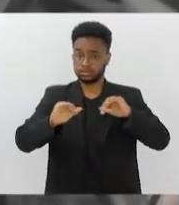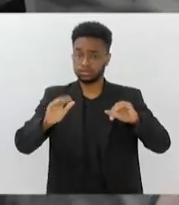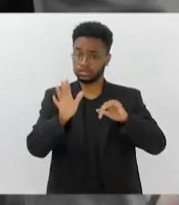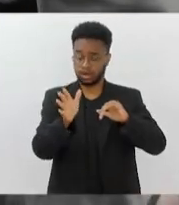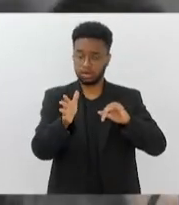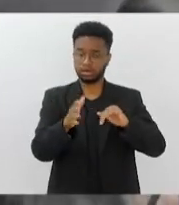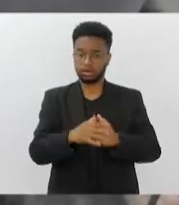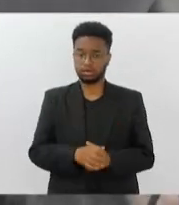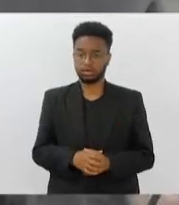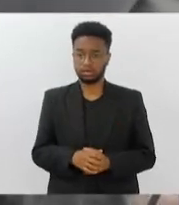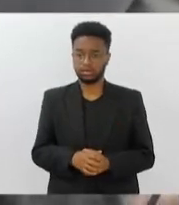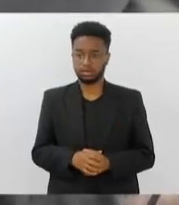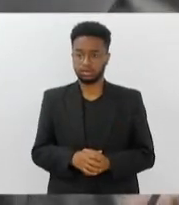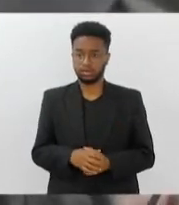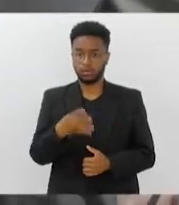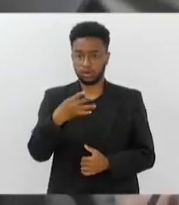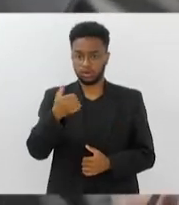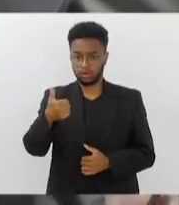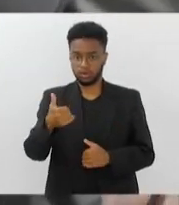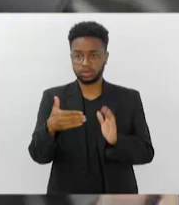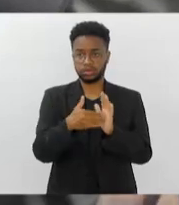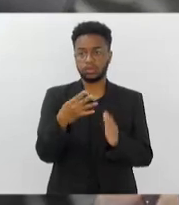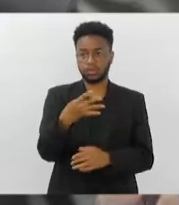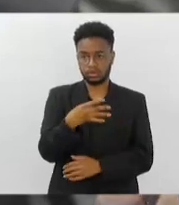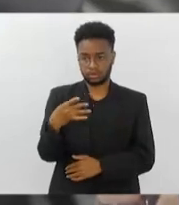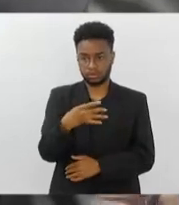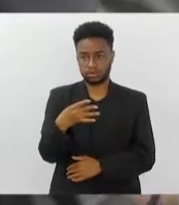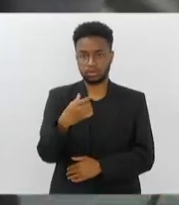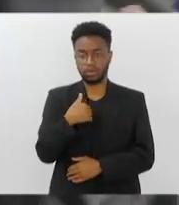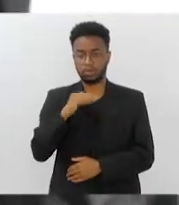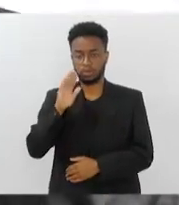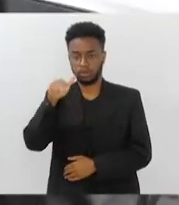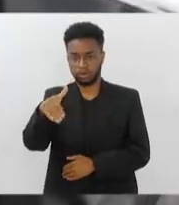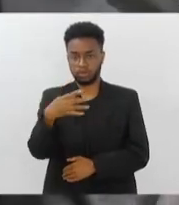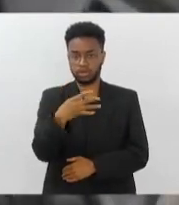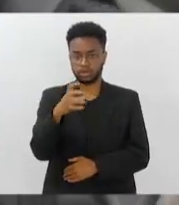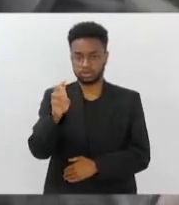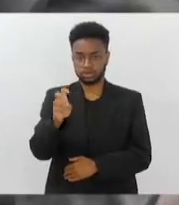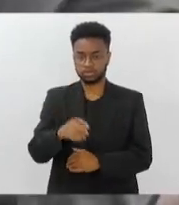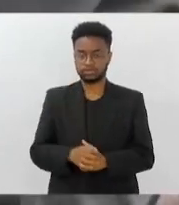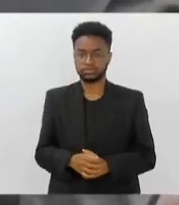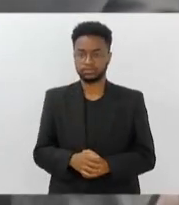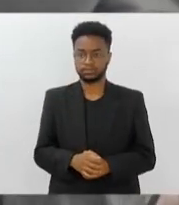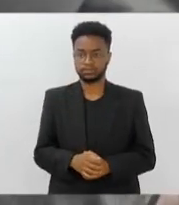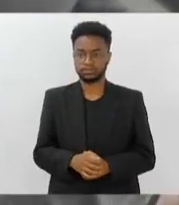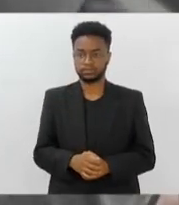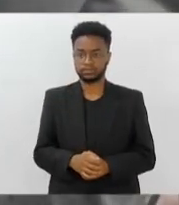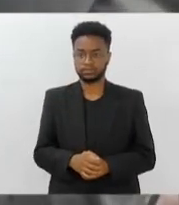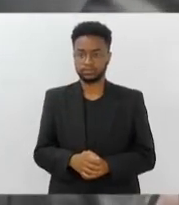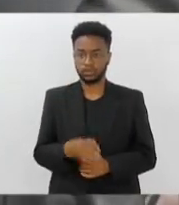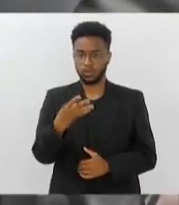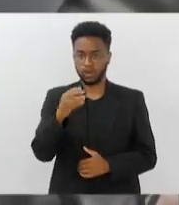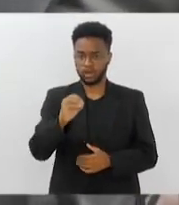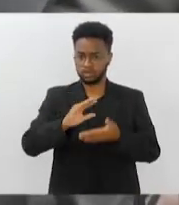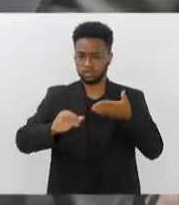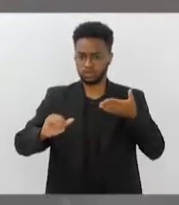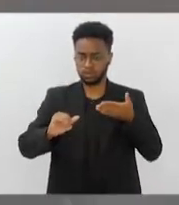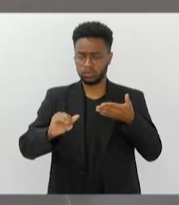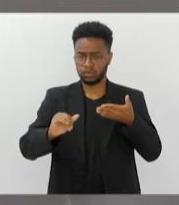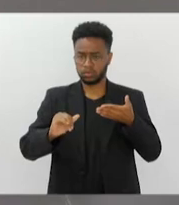separado. 41 e 44. 41 e 44. Eu pulei o 45. Obrigado. Presidente. O 40 foi excluído?